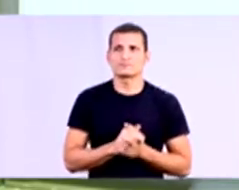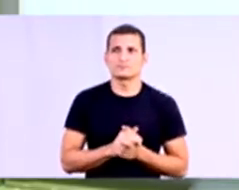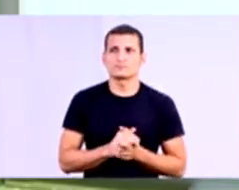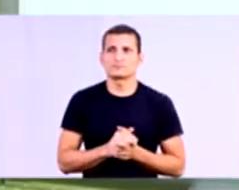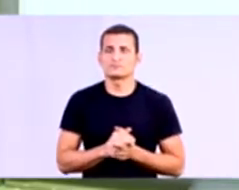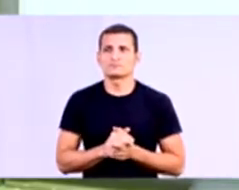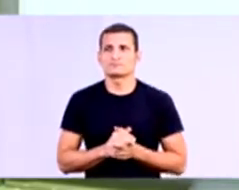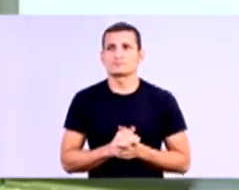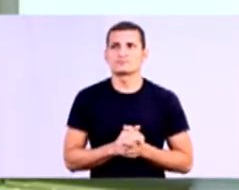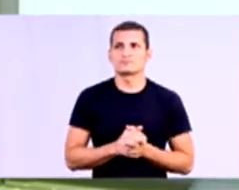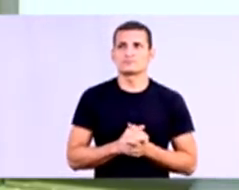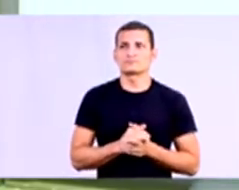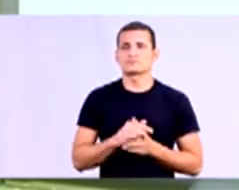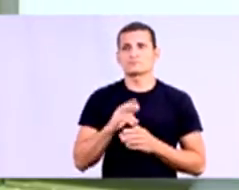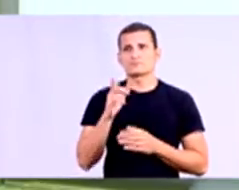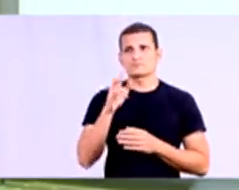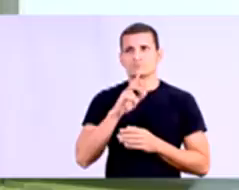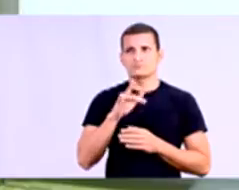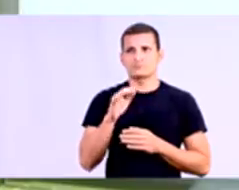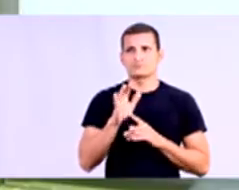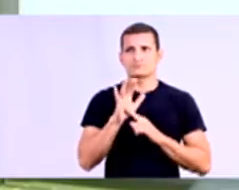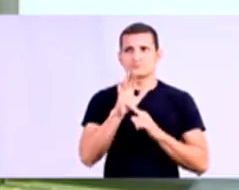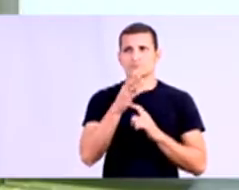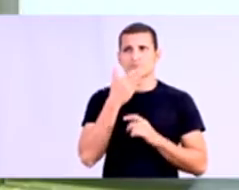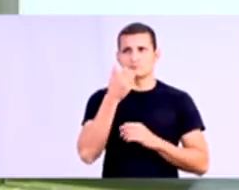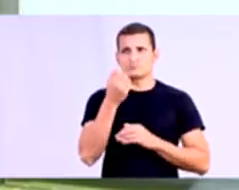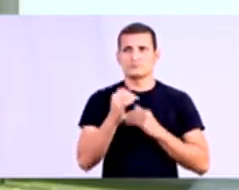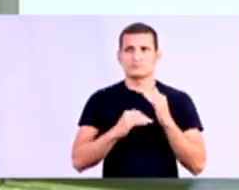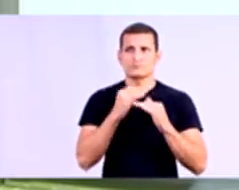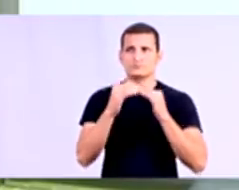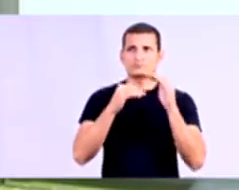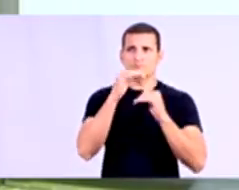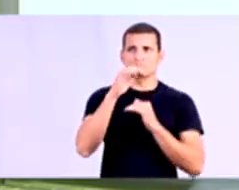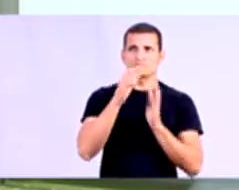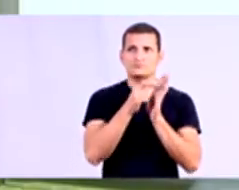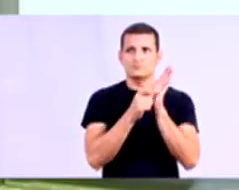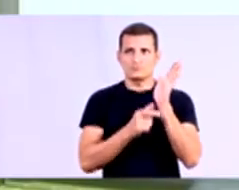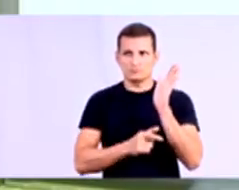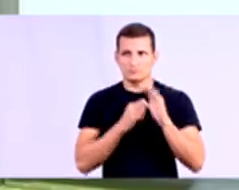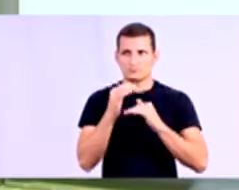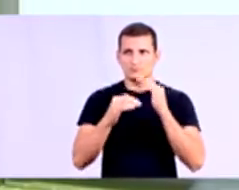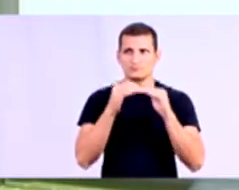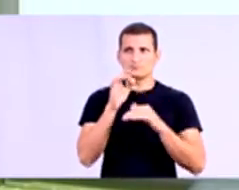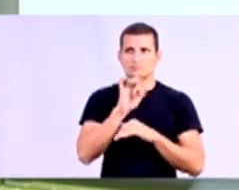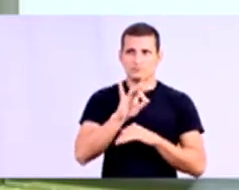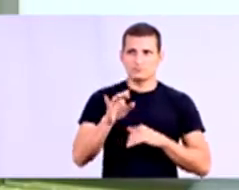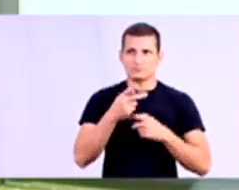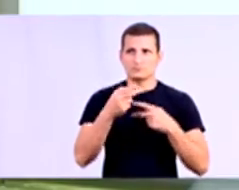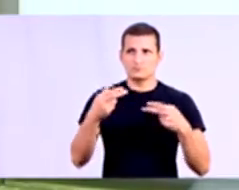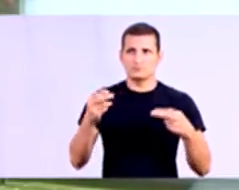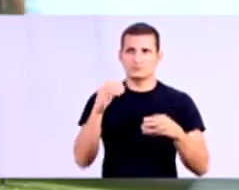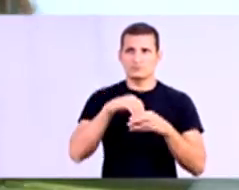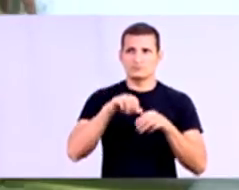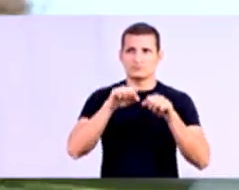vai elucidar melhor a evolução dos dados, a evolução de cada objeto dentro do